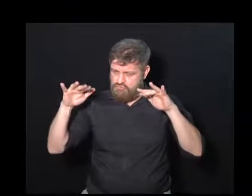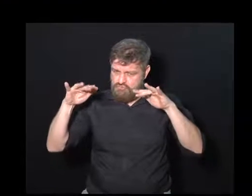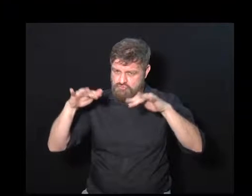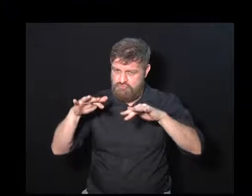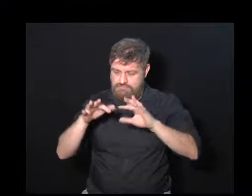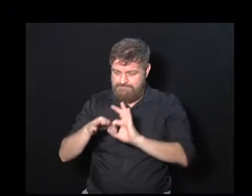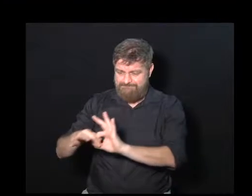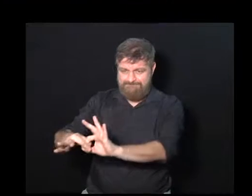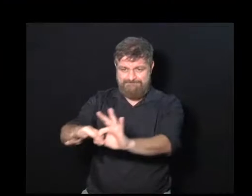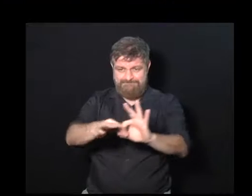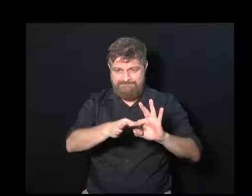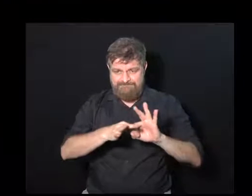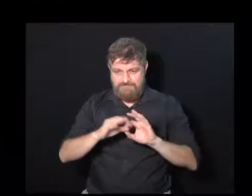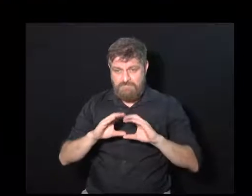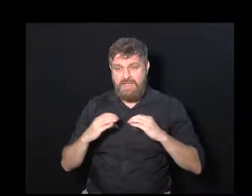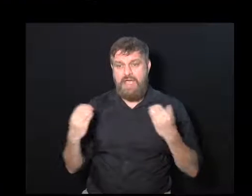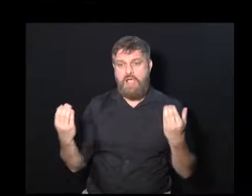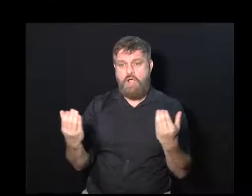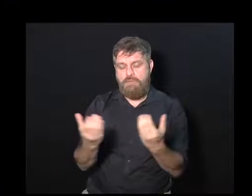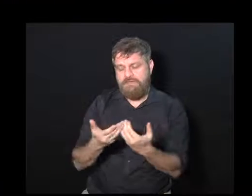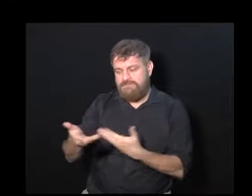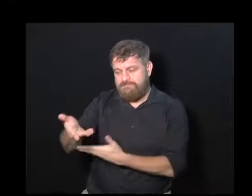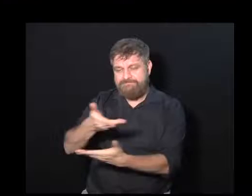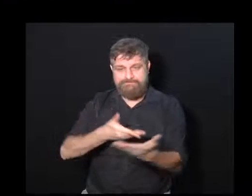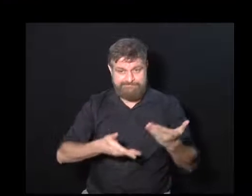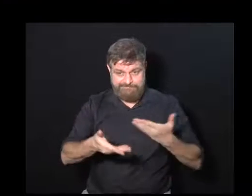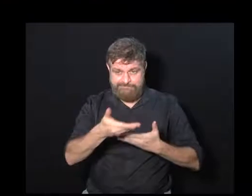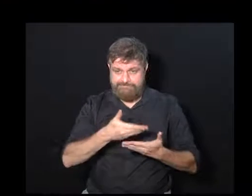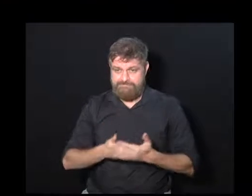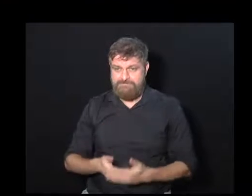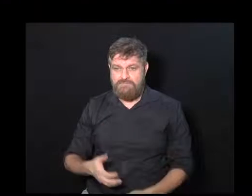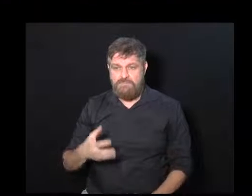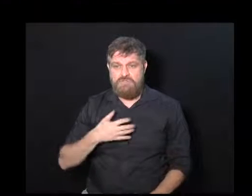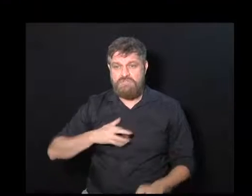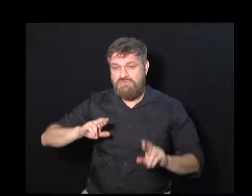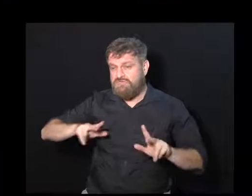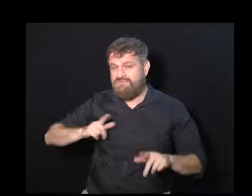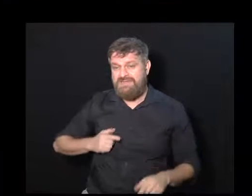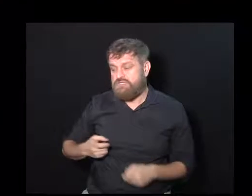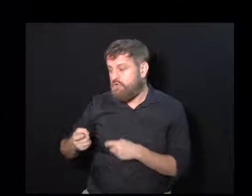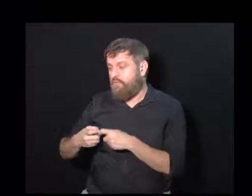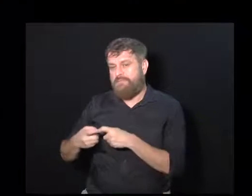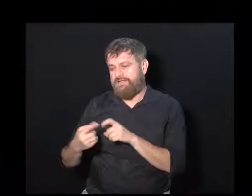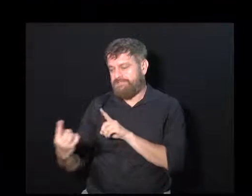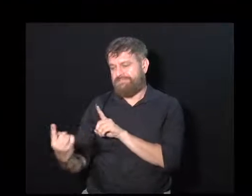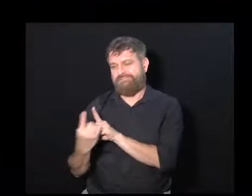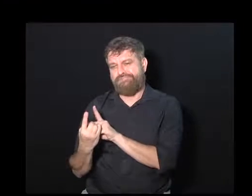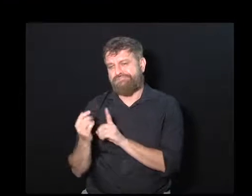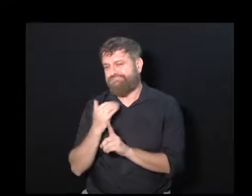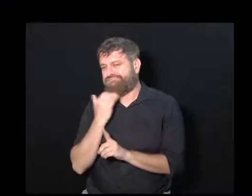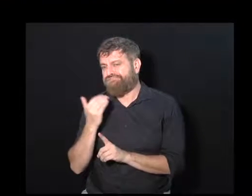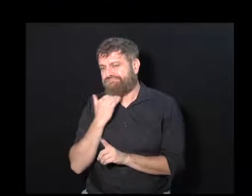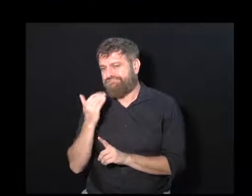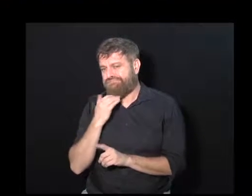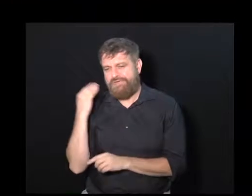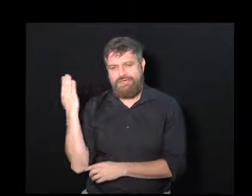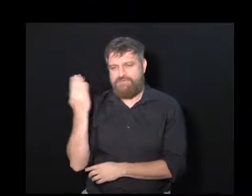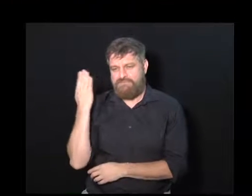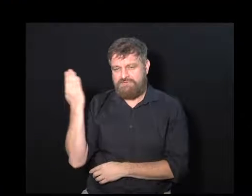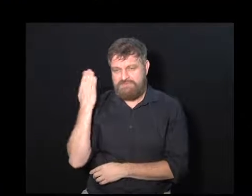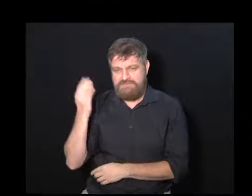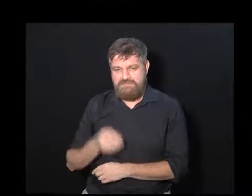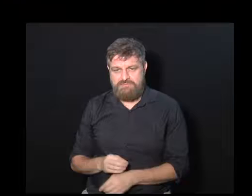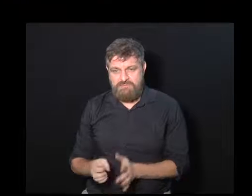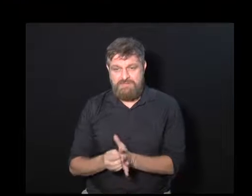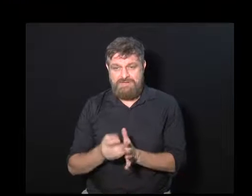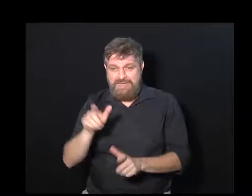que não interagiria se fosse num consultório médico. Então, às vezes, as pessoas